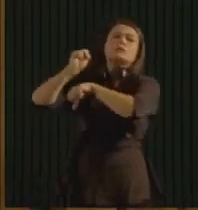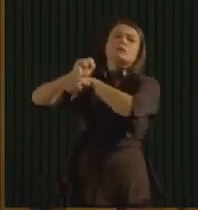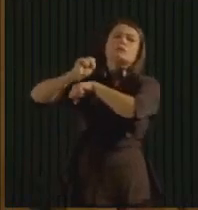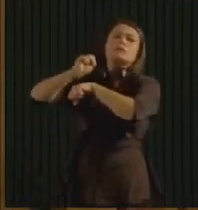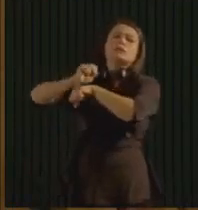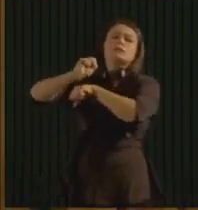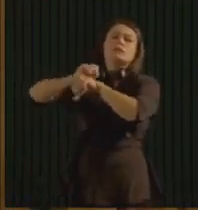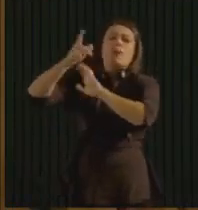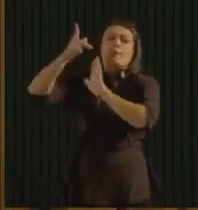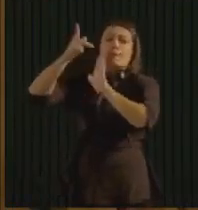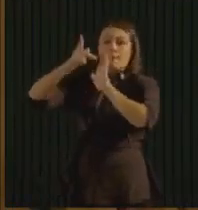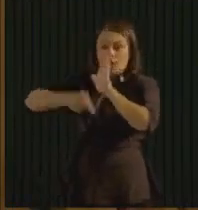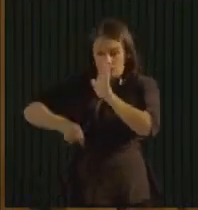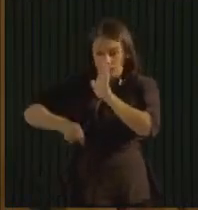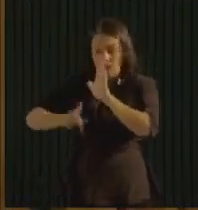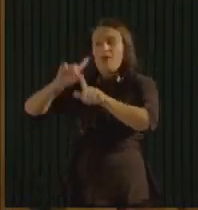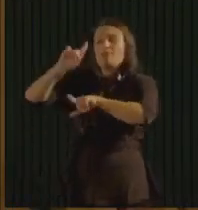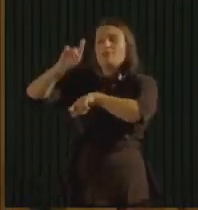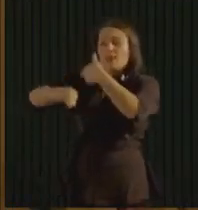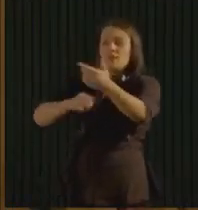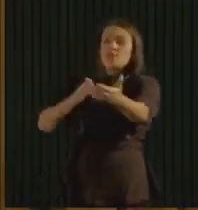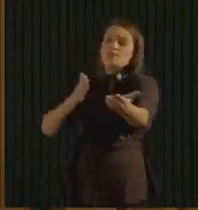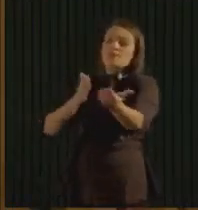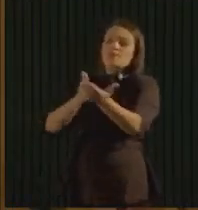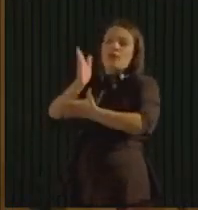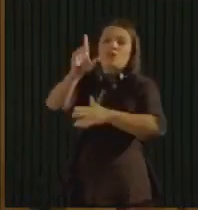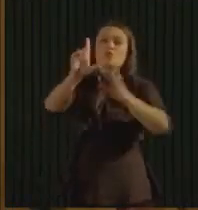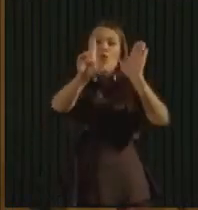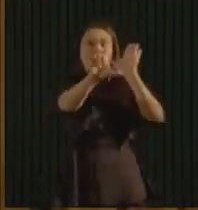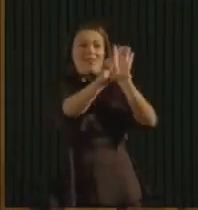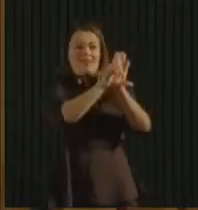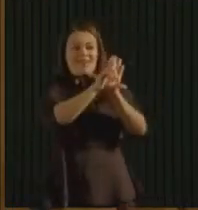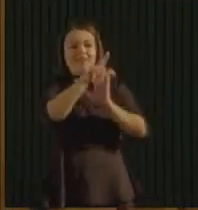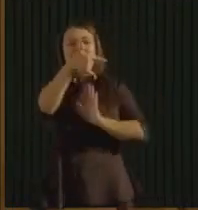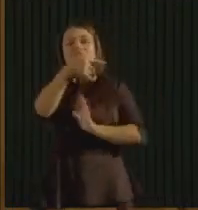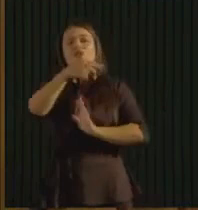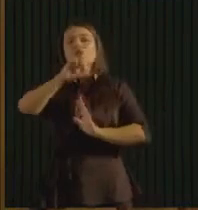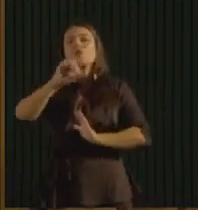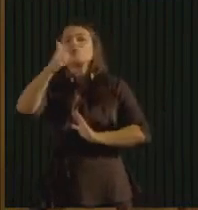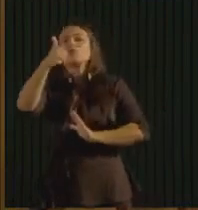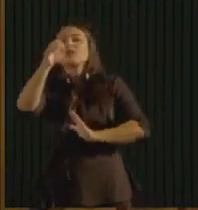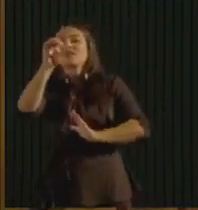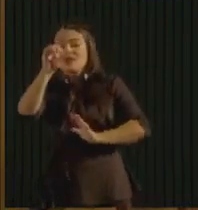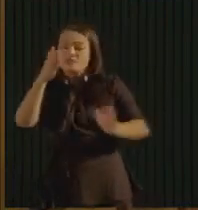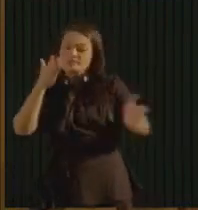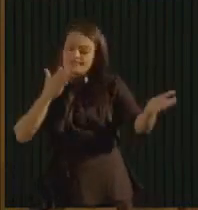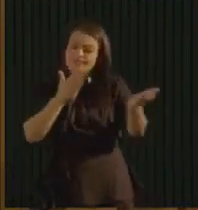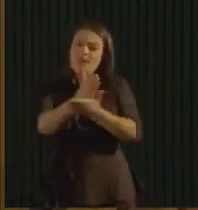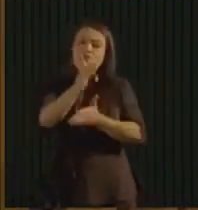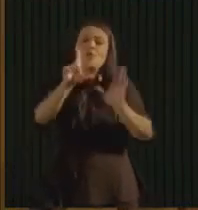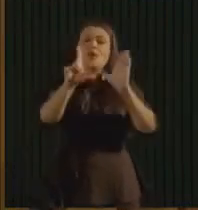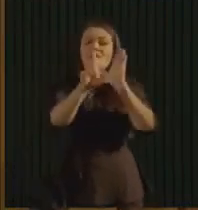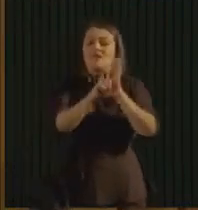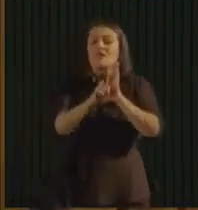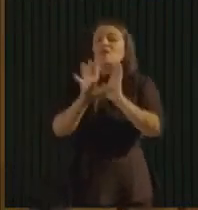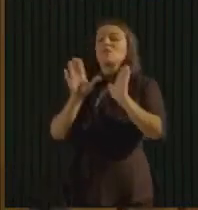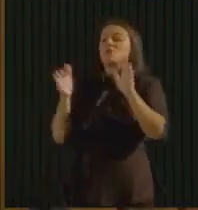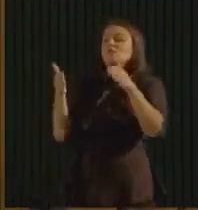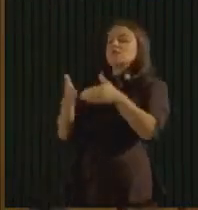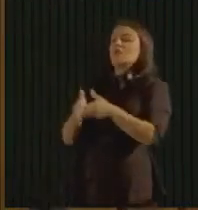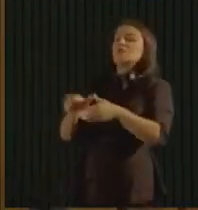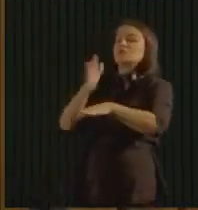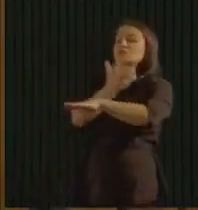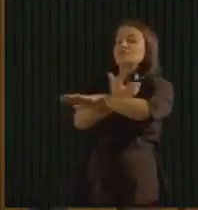para 11 anos, essa lei ela trouxe elementos muito consistentes, sobretudo a